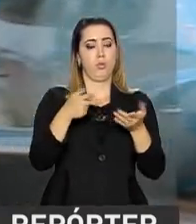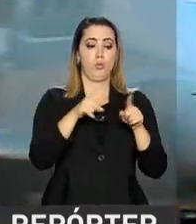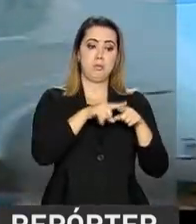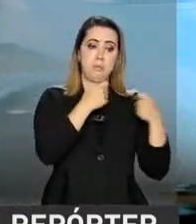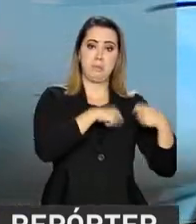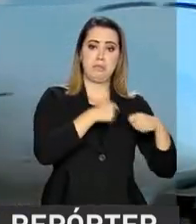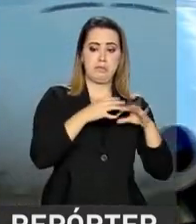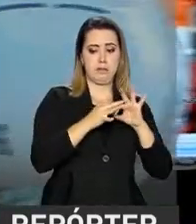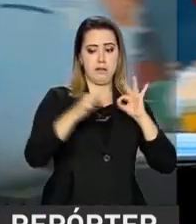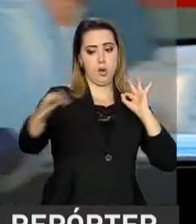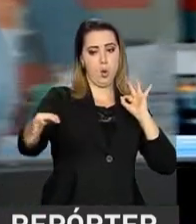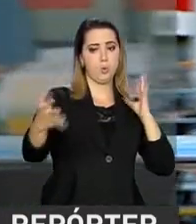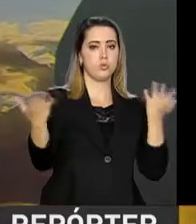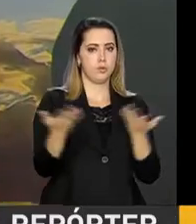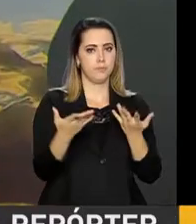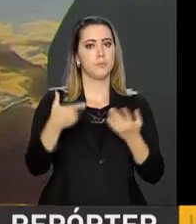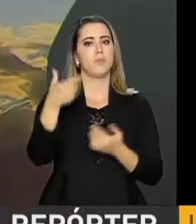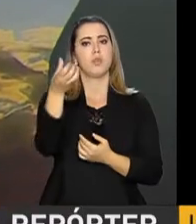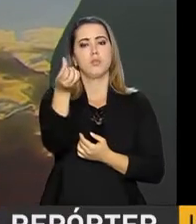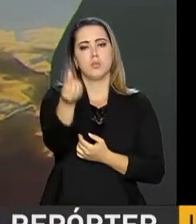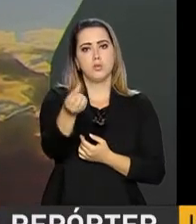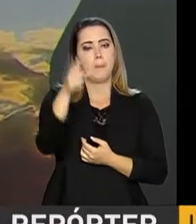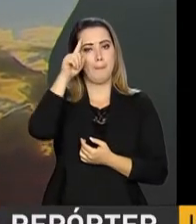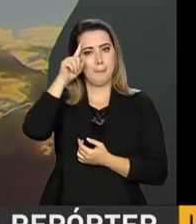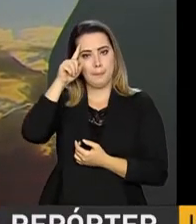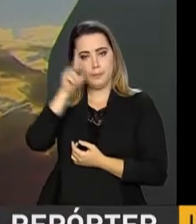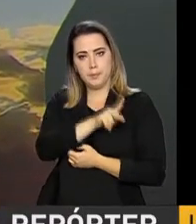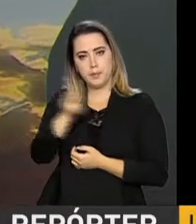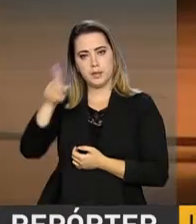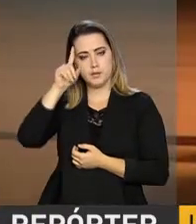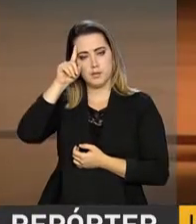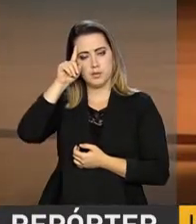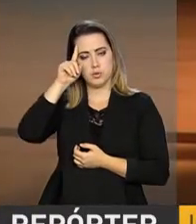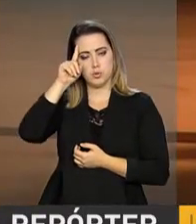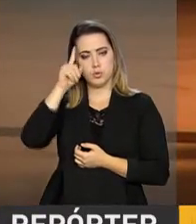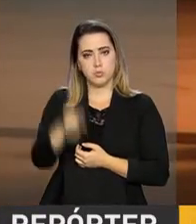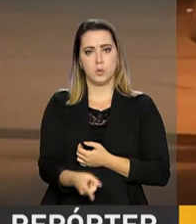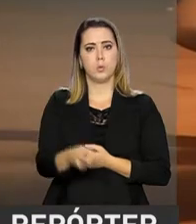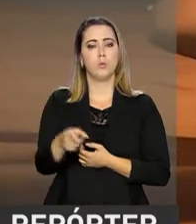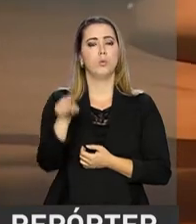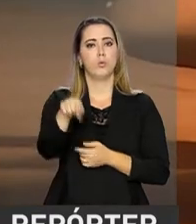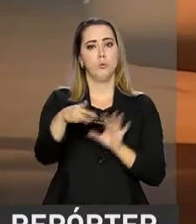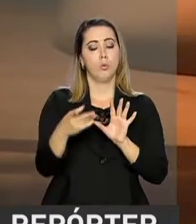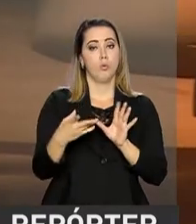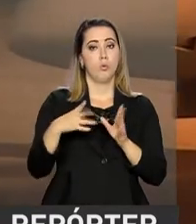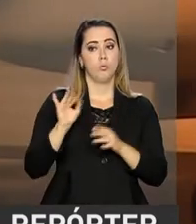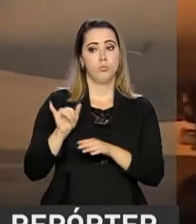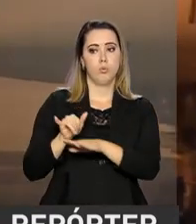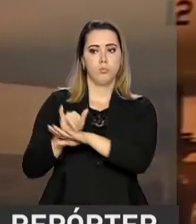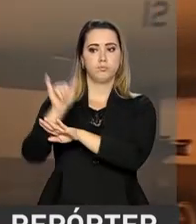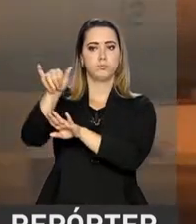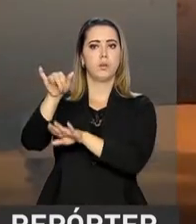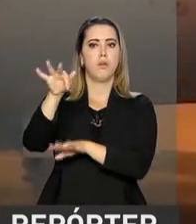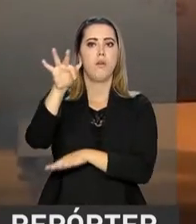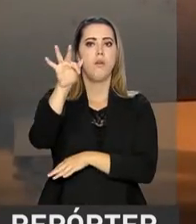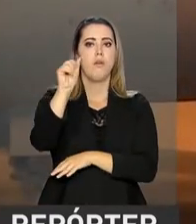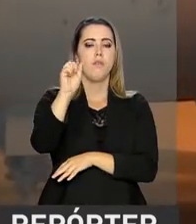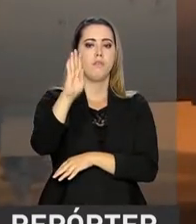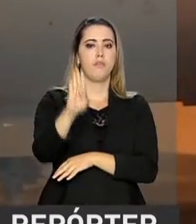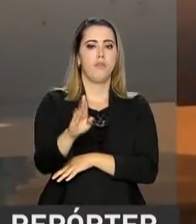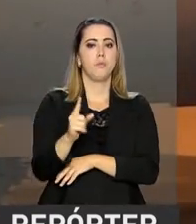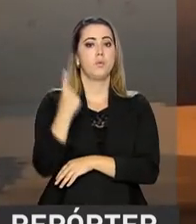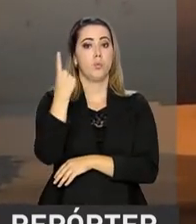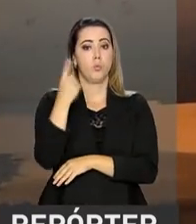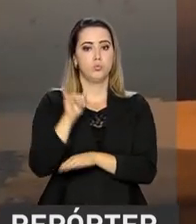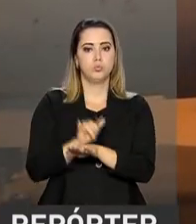isso, desde 2016, graças a um decreto assinado pelo presidente Michel Temer, a Força Aérea Brasileira mantém pelo